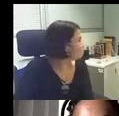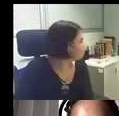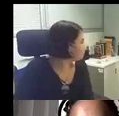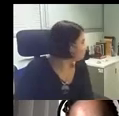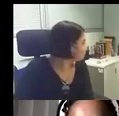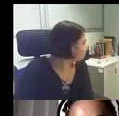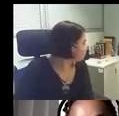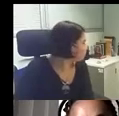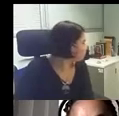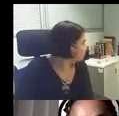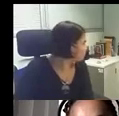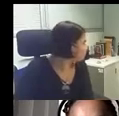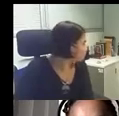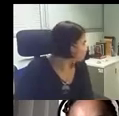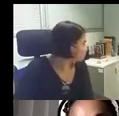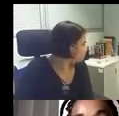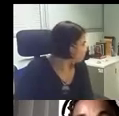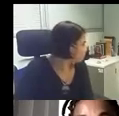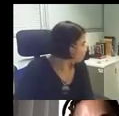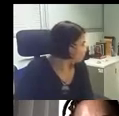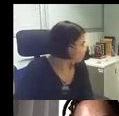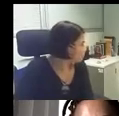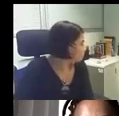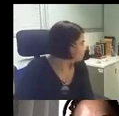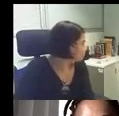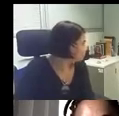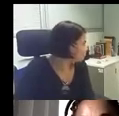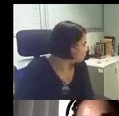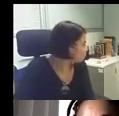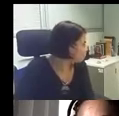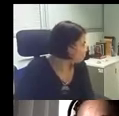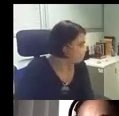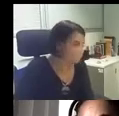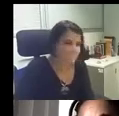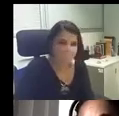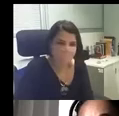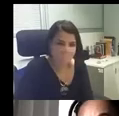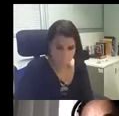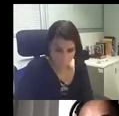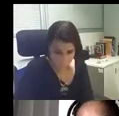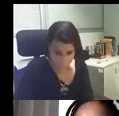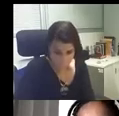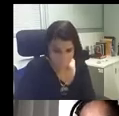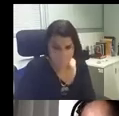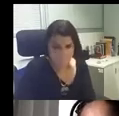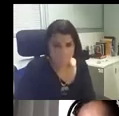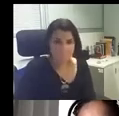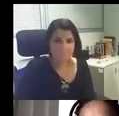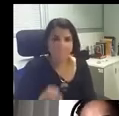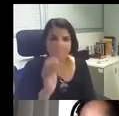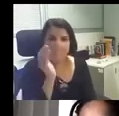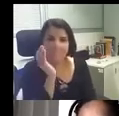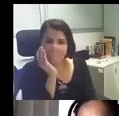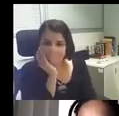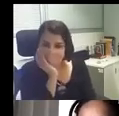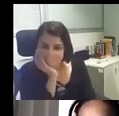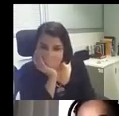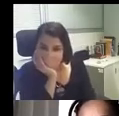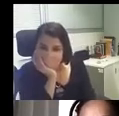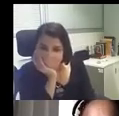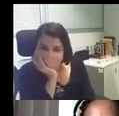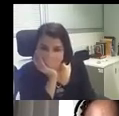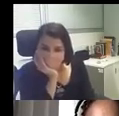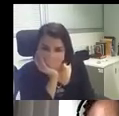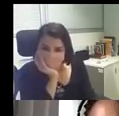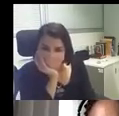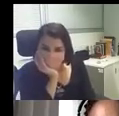delongas, passarei aqui a palavra para o deputado Carlos Mink para fazer uma breve saudação, porque nesse trânsito, né, de